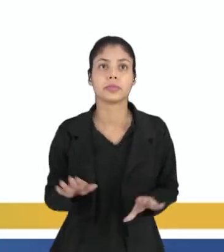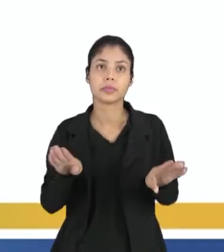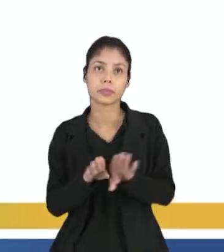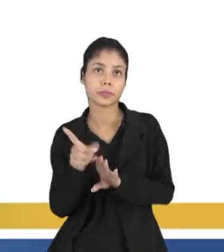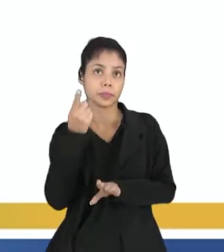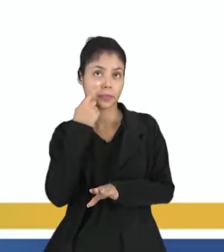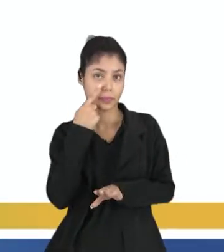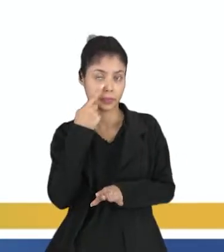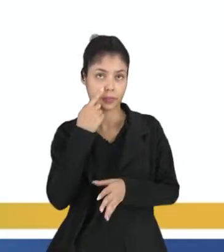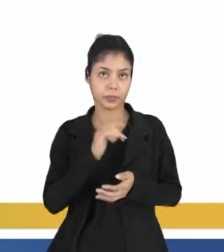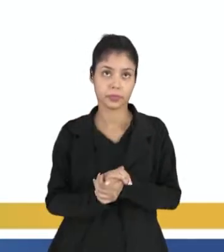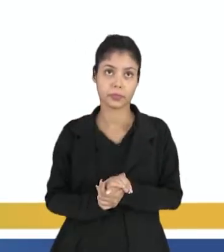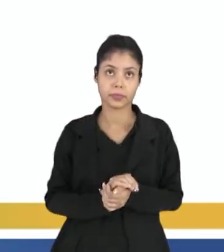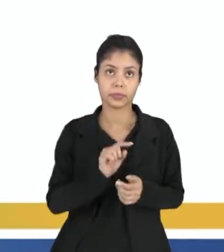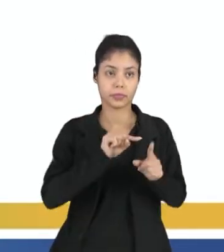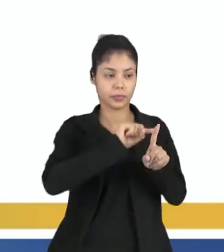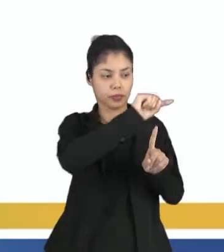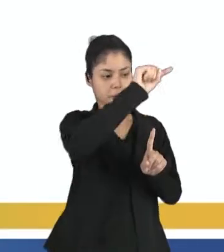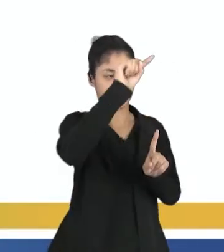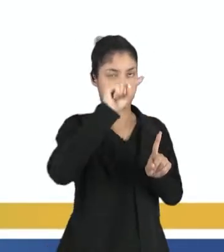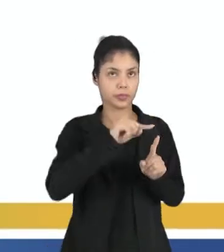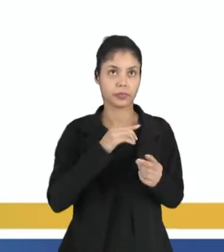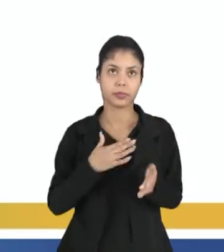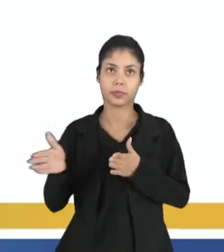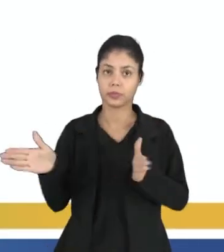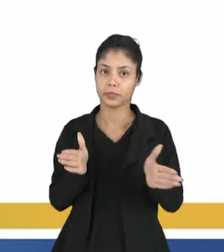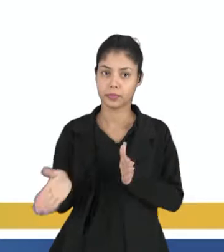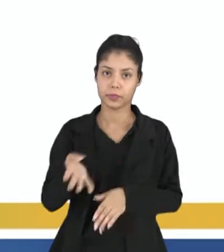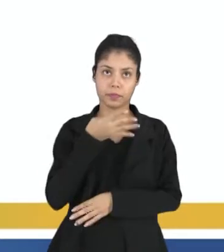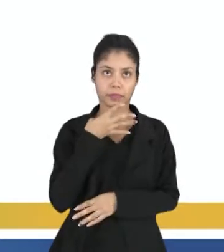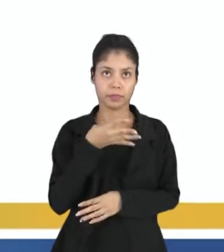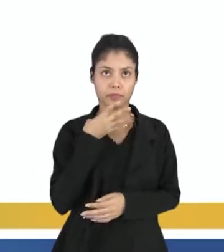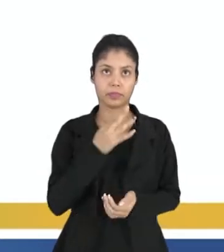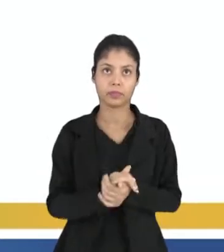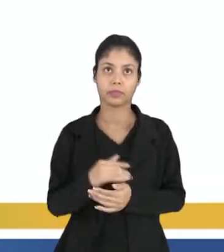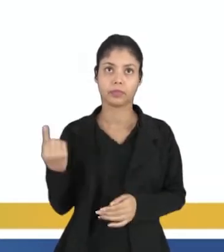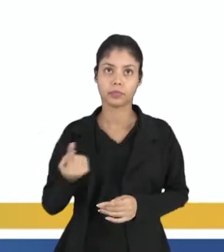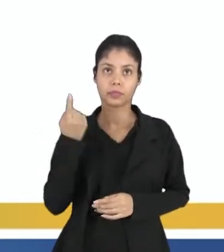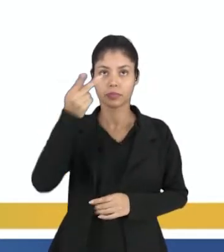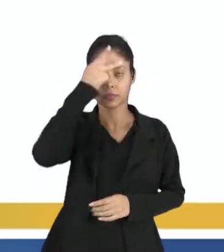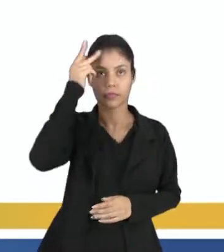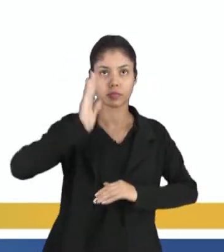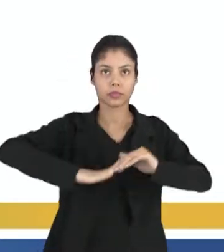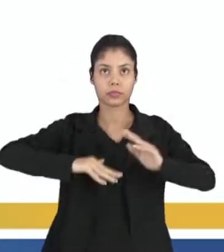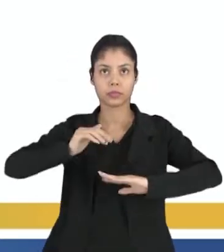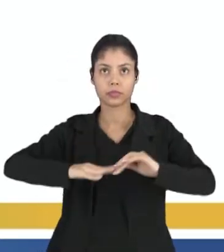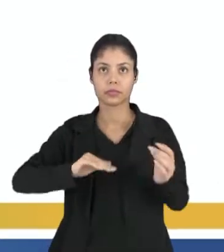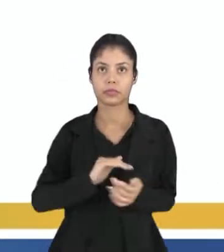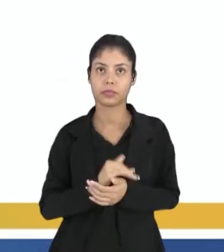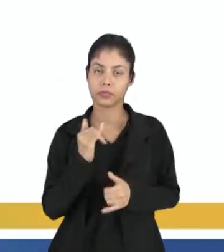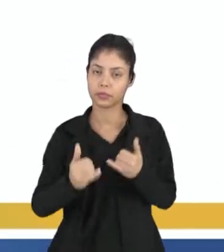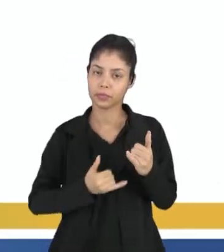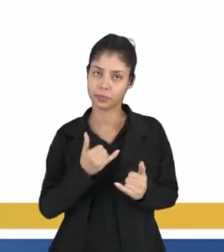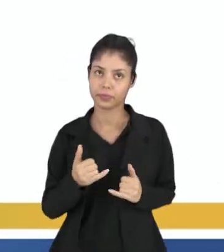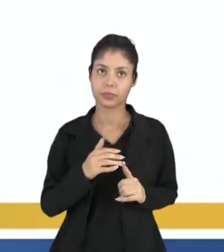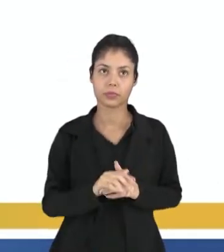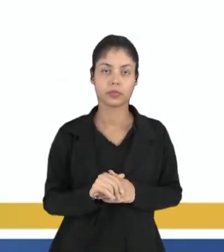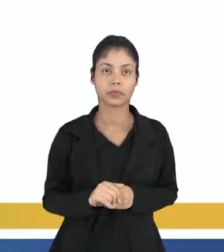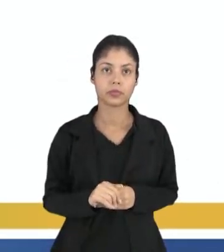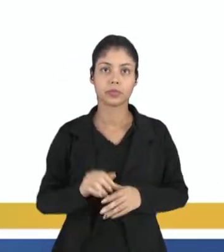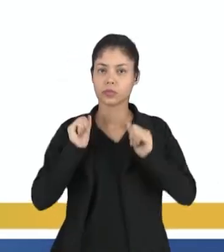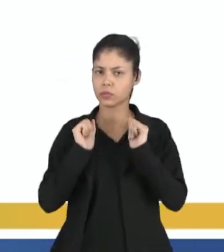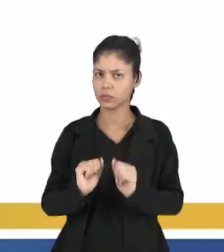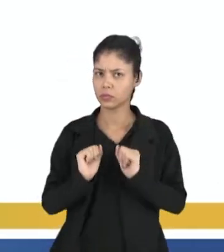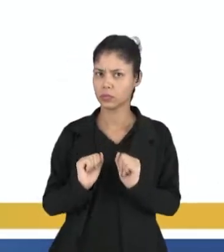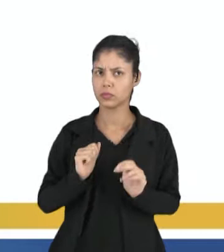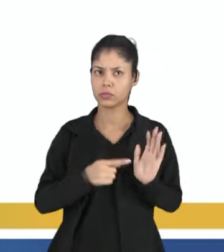Observe o que está escrito nos balões. Acesso ao conhecimento, crescimento pessoal e profissional, diversão.